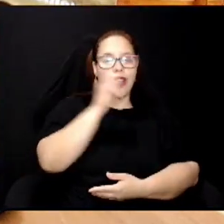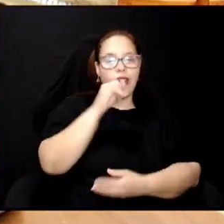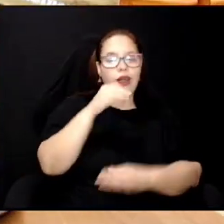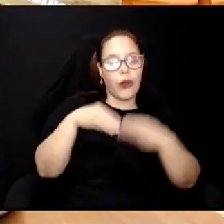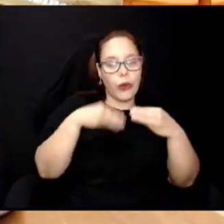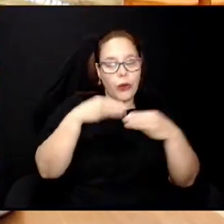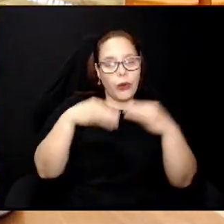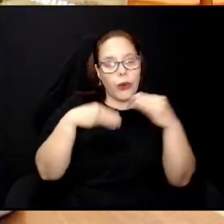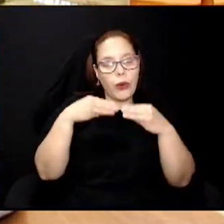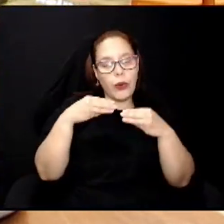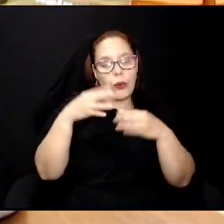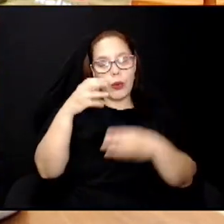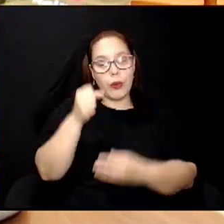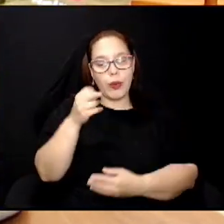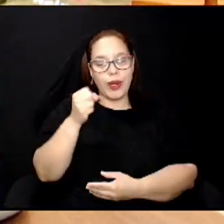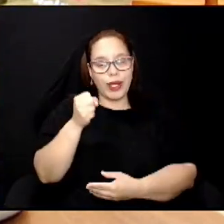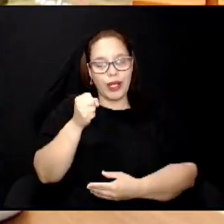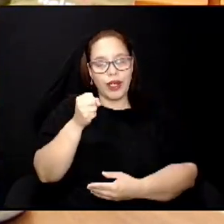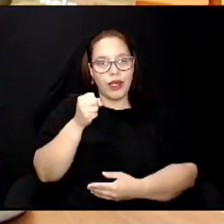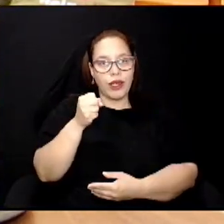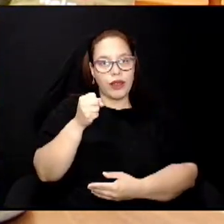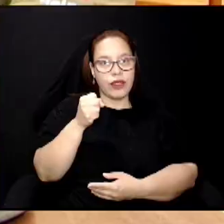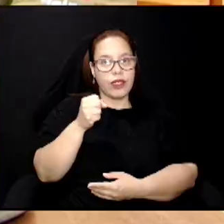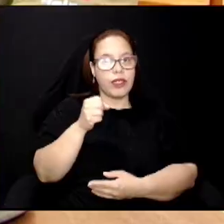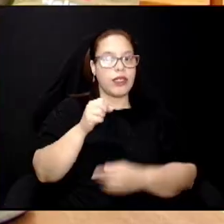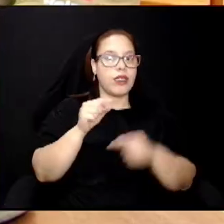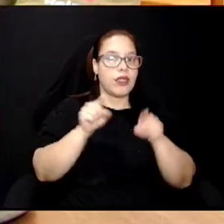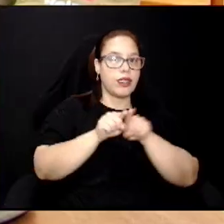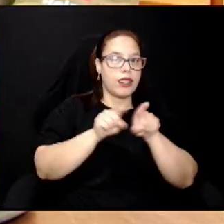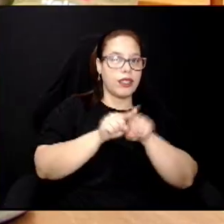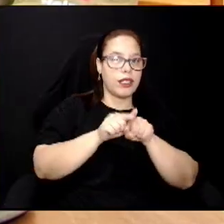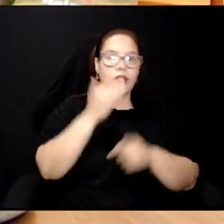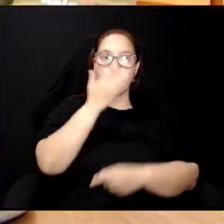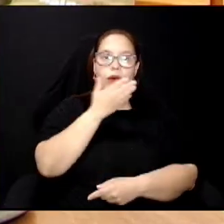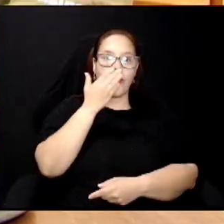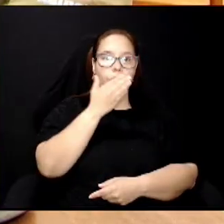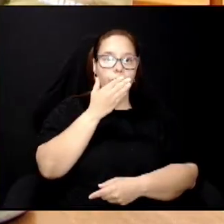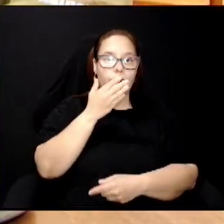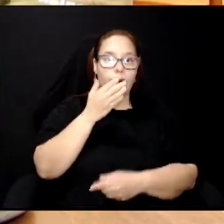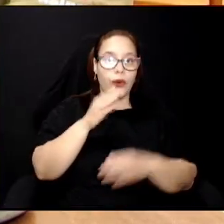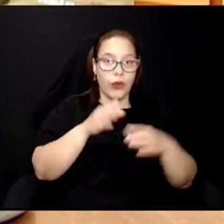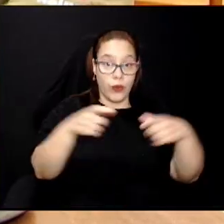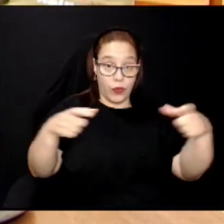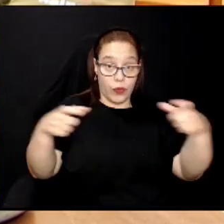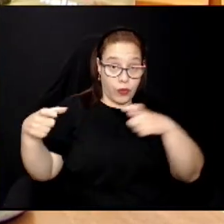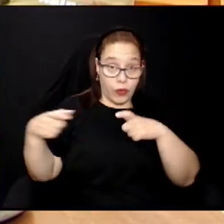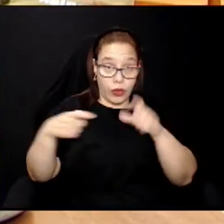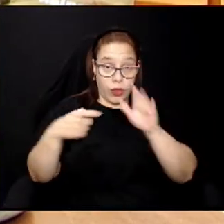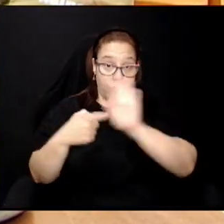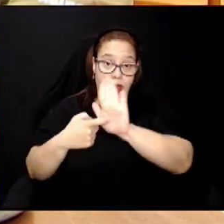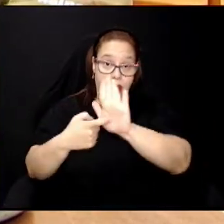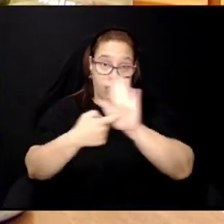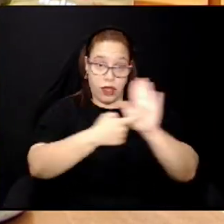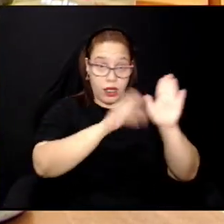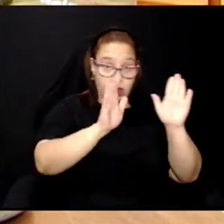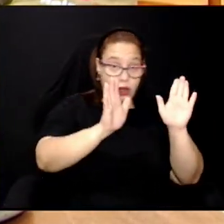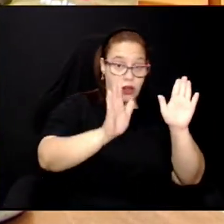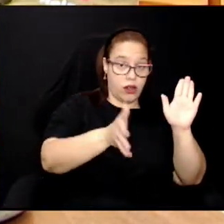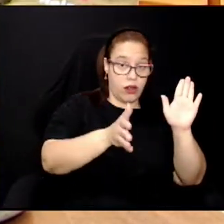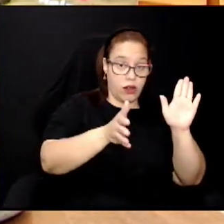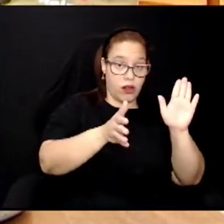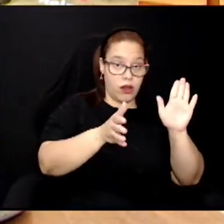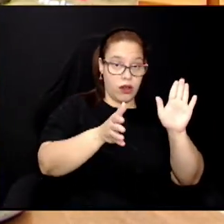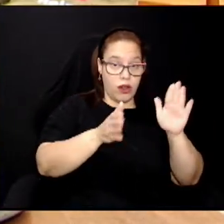aí. Já eu vou no espaguete também. E tem a sobremesa. Se o pessoal quiser pôr aqui na mesa pra gente mostrar já. Bom, vai até o